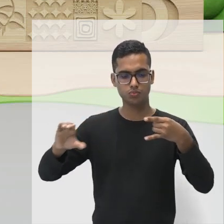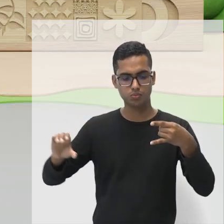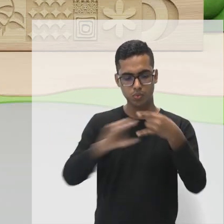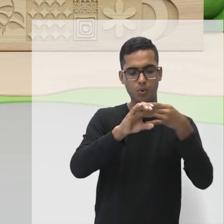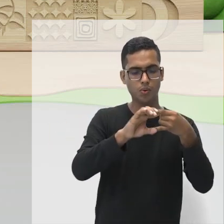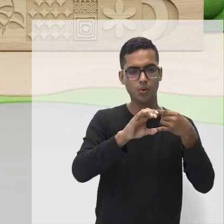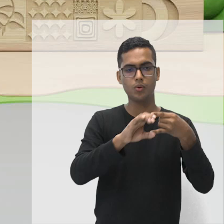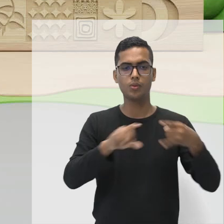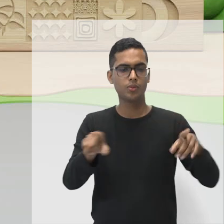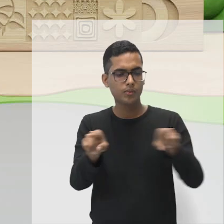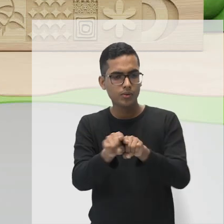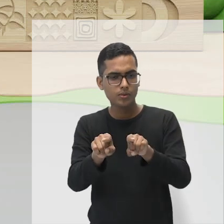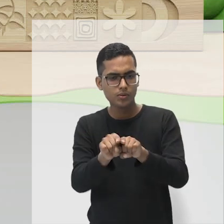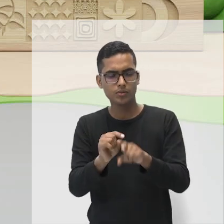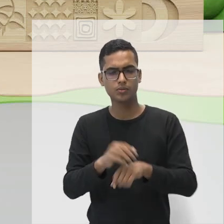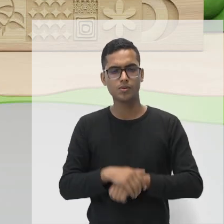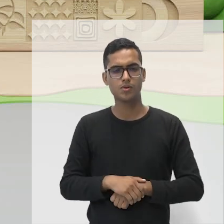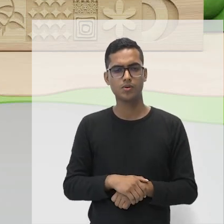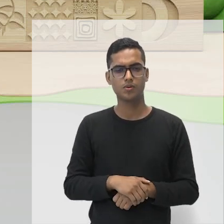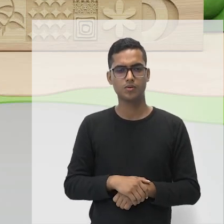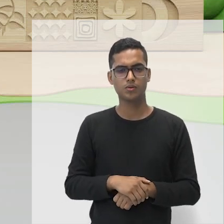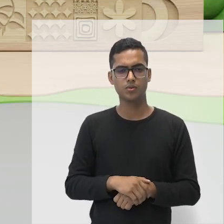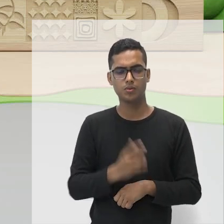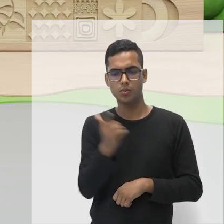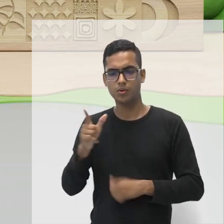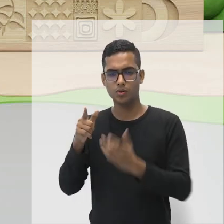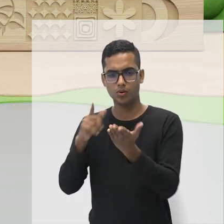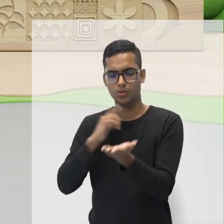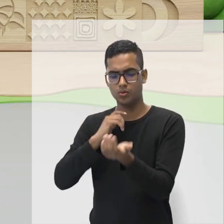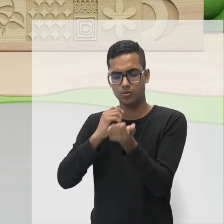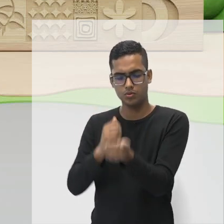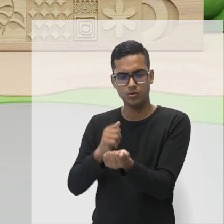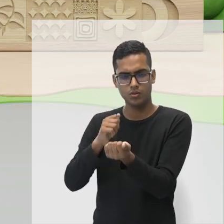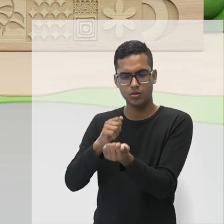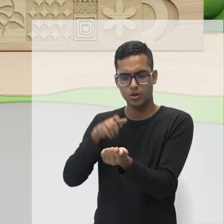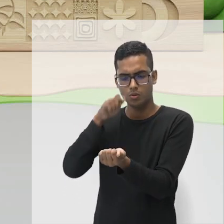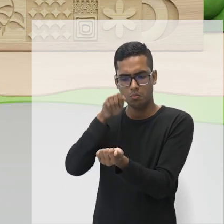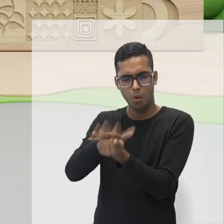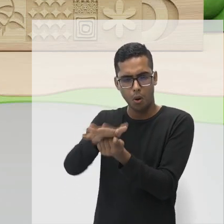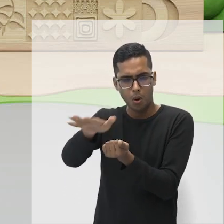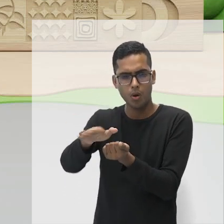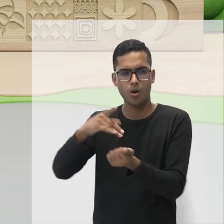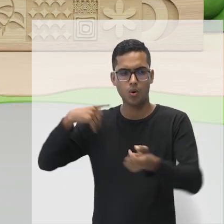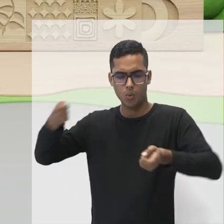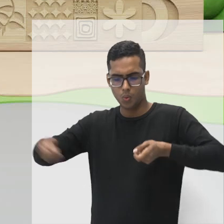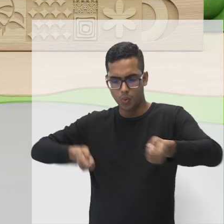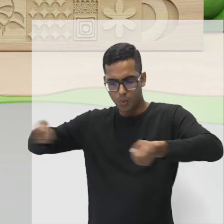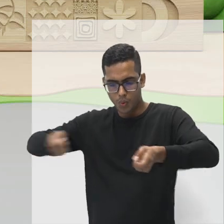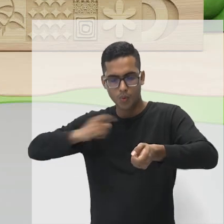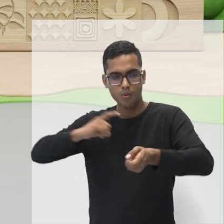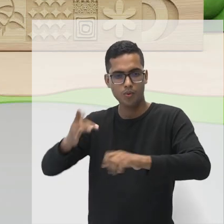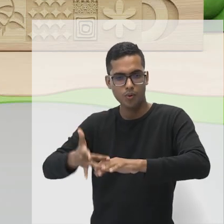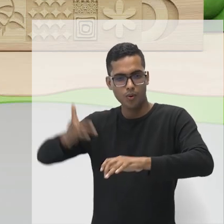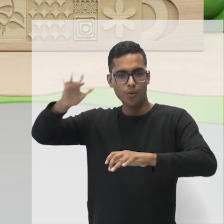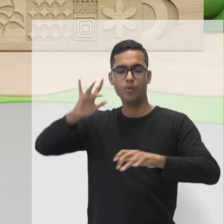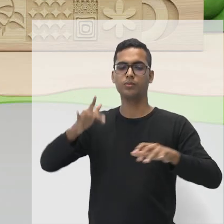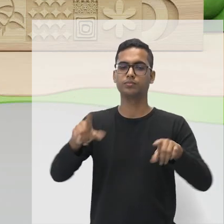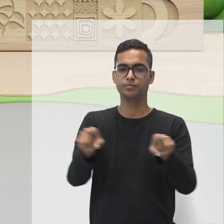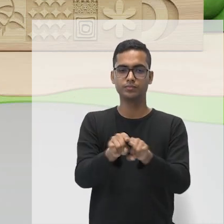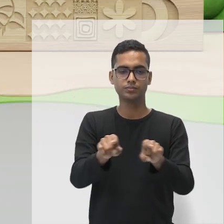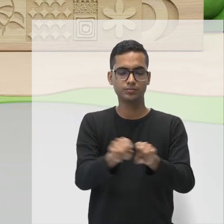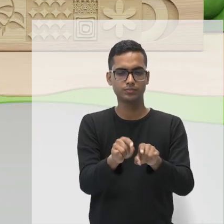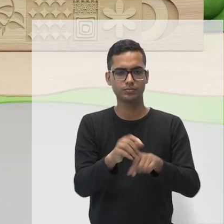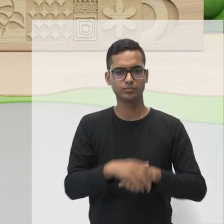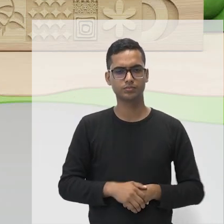livegação, como utilizado pelos garimpeiros, né, e também pelo tipo